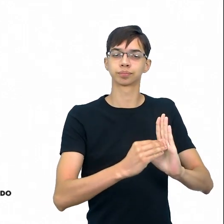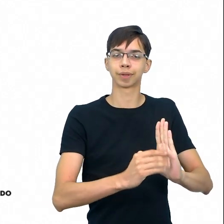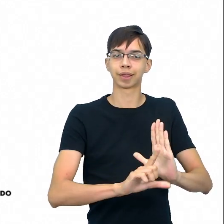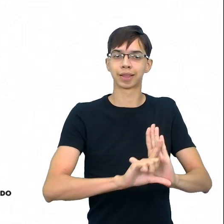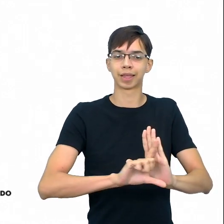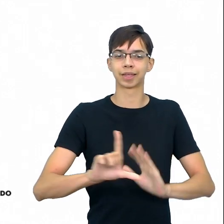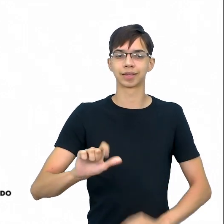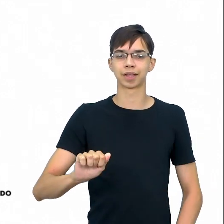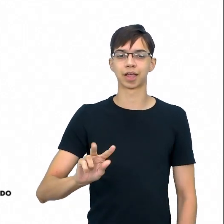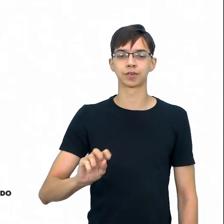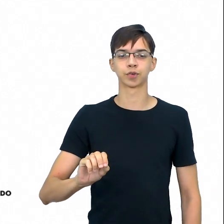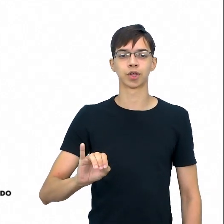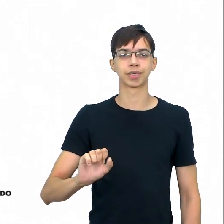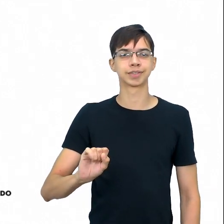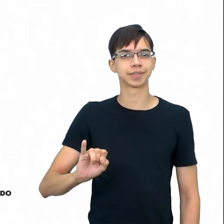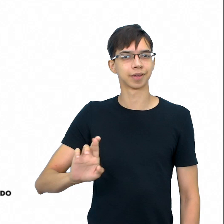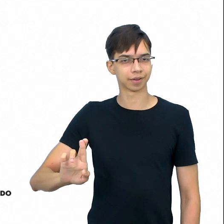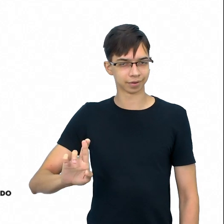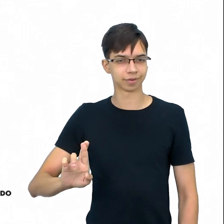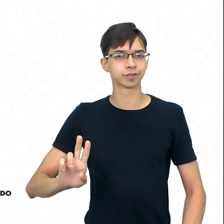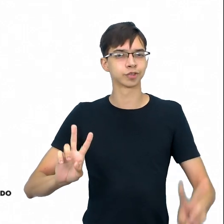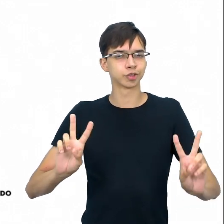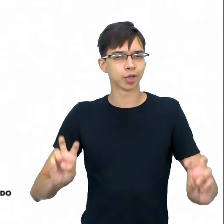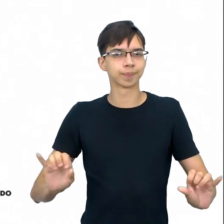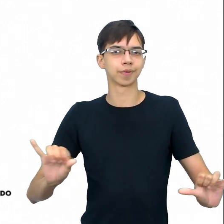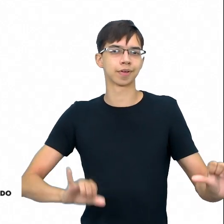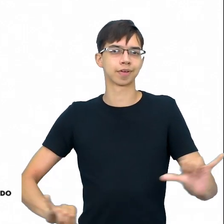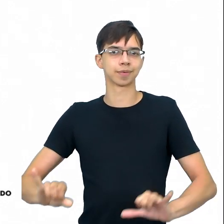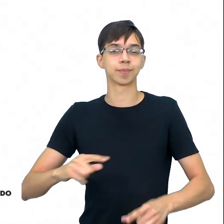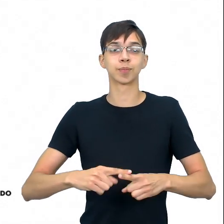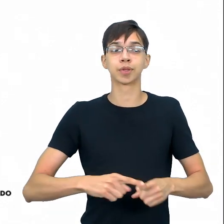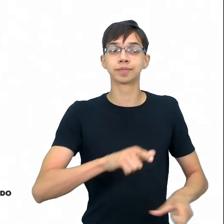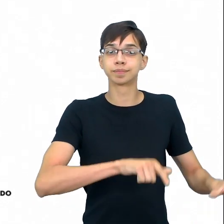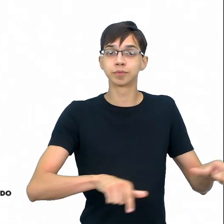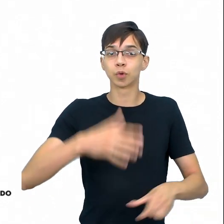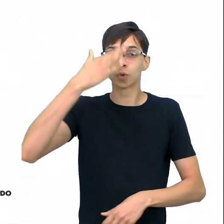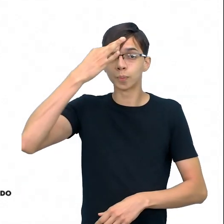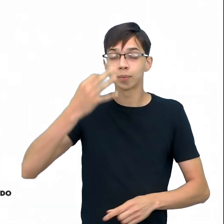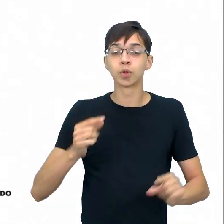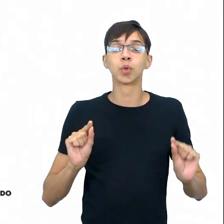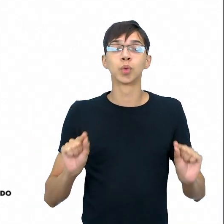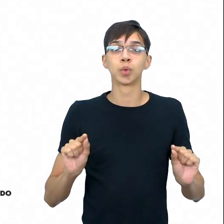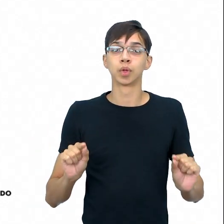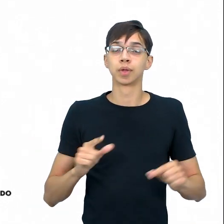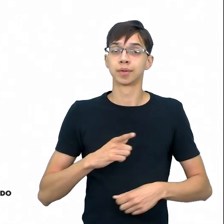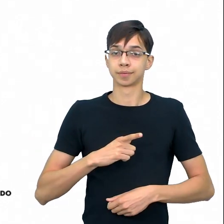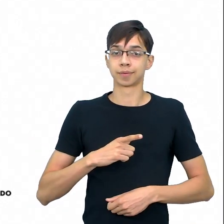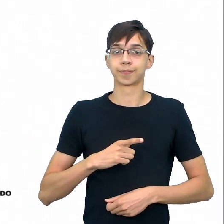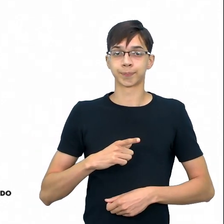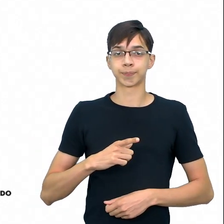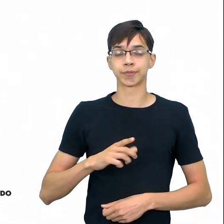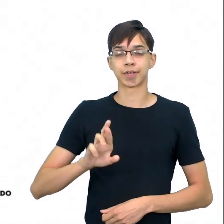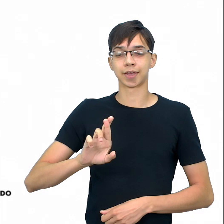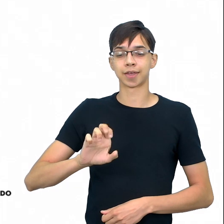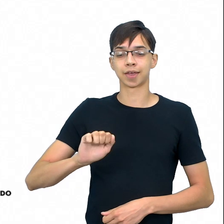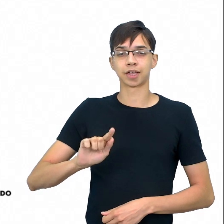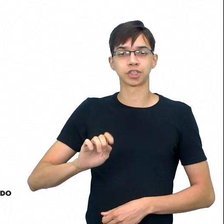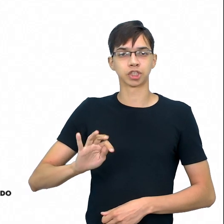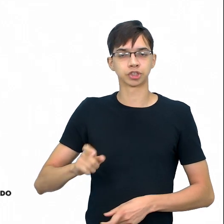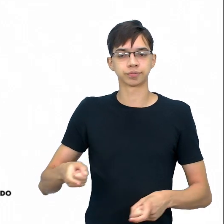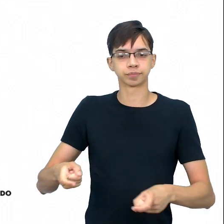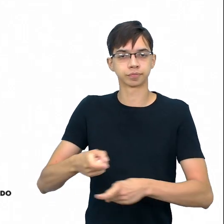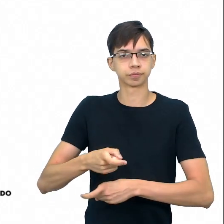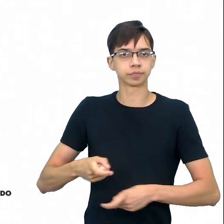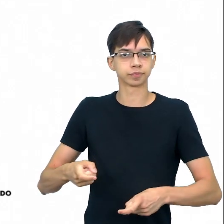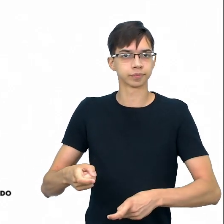estudante precisa entender, então, que reagente geralmente se torna produto, mas que na reação e equilíbrio, o produto